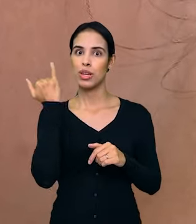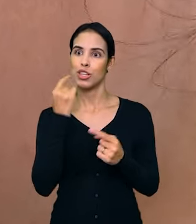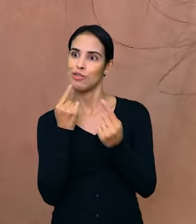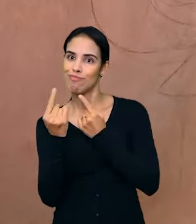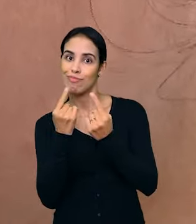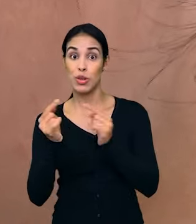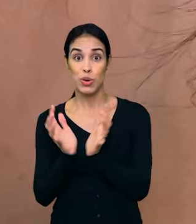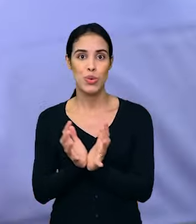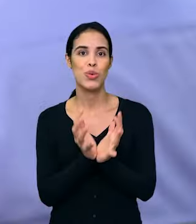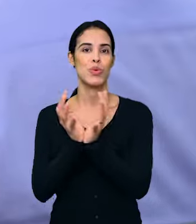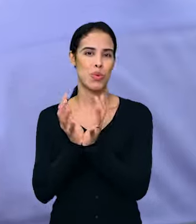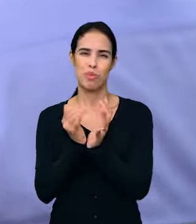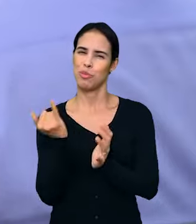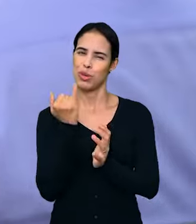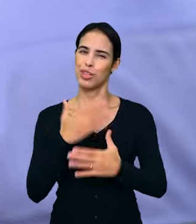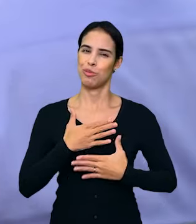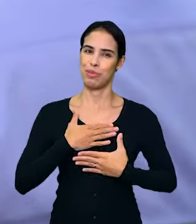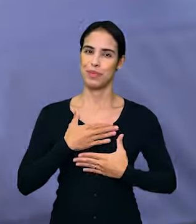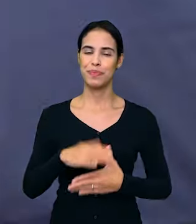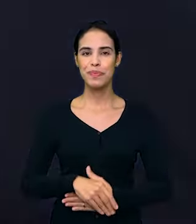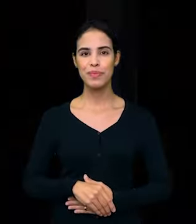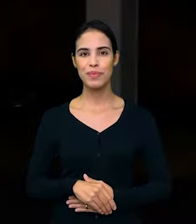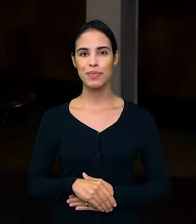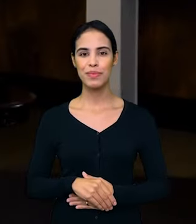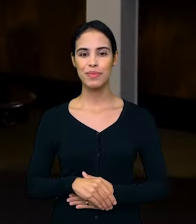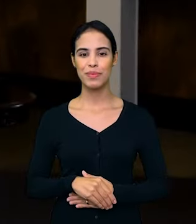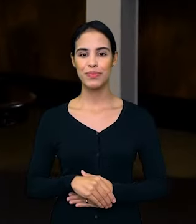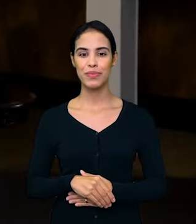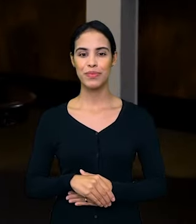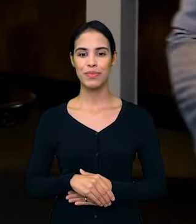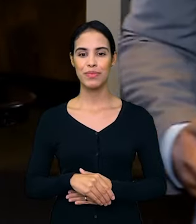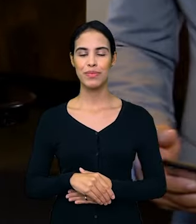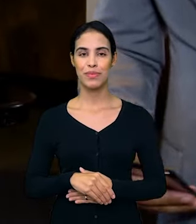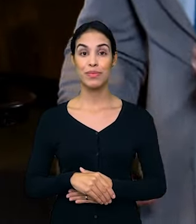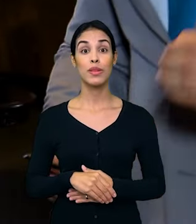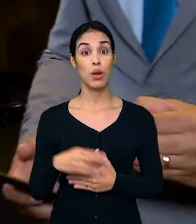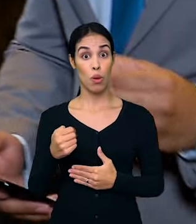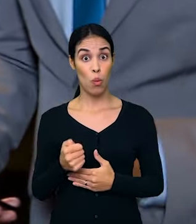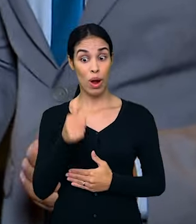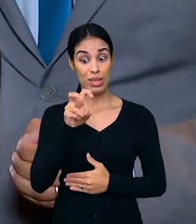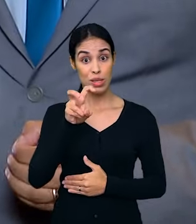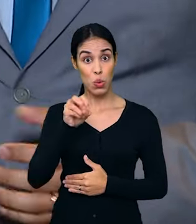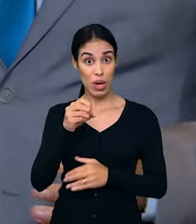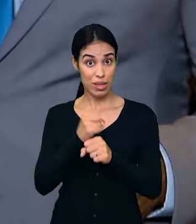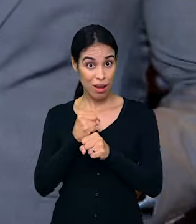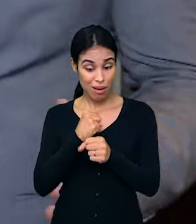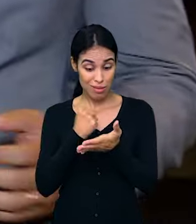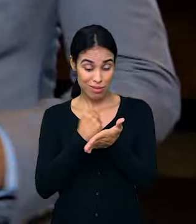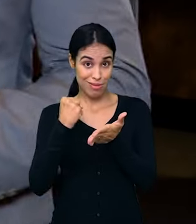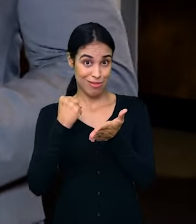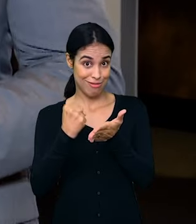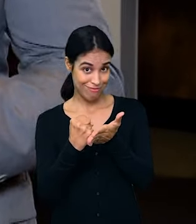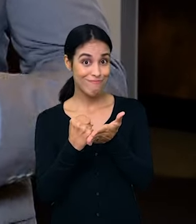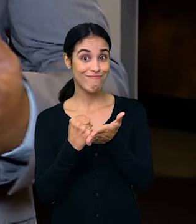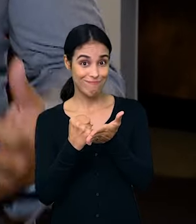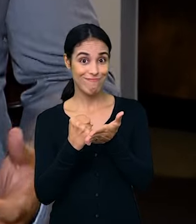é muito importante. Tem sido muito, muito gratificante. Prestes a completar 50 anos, a Azulzinha